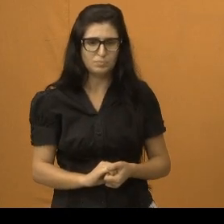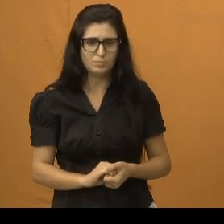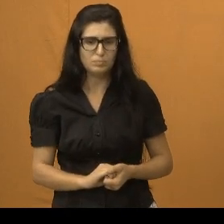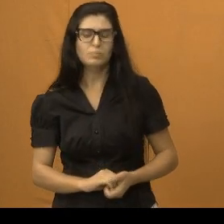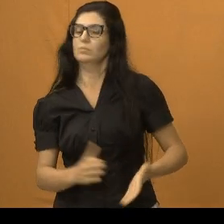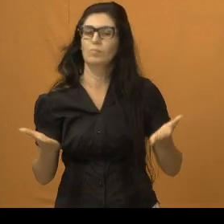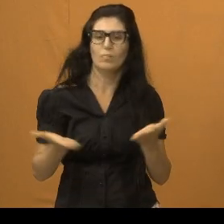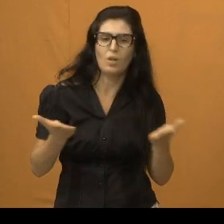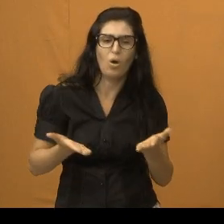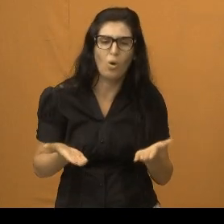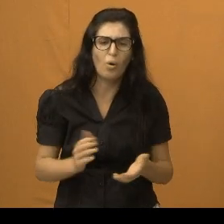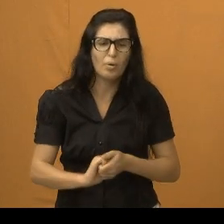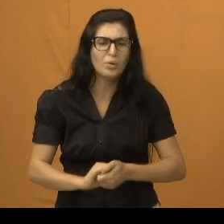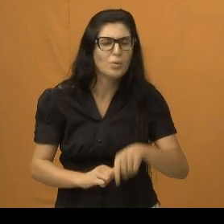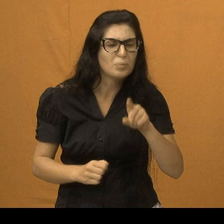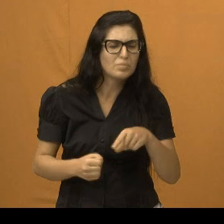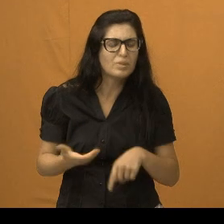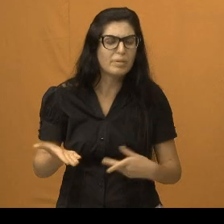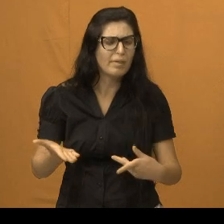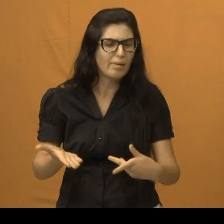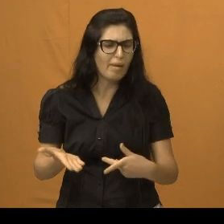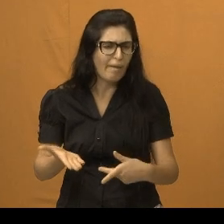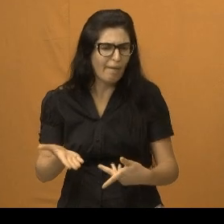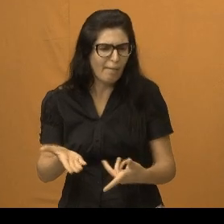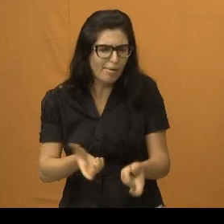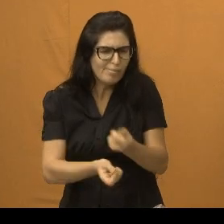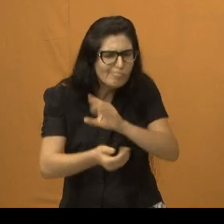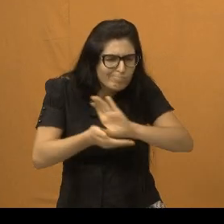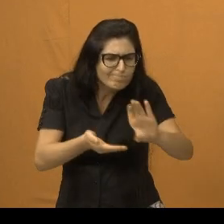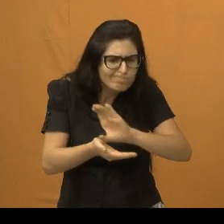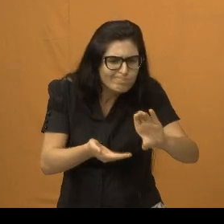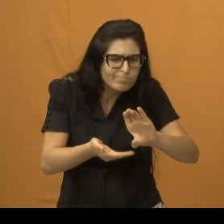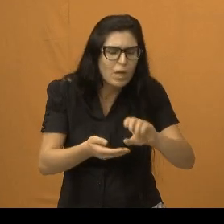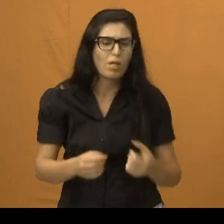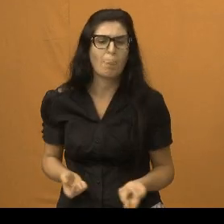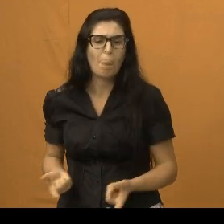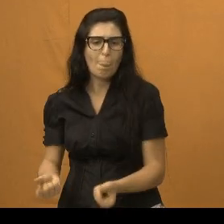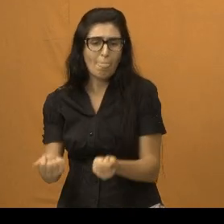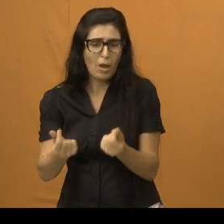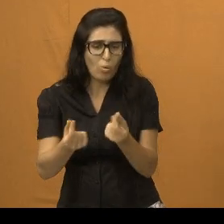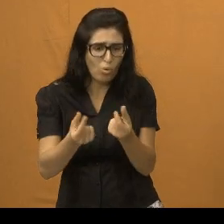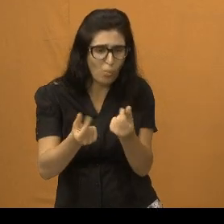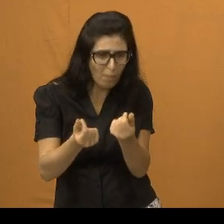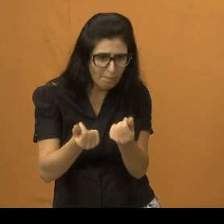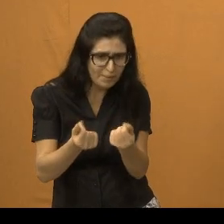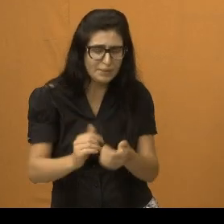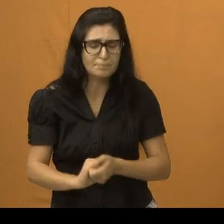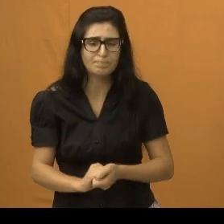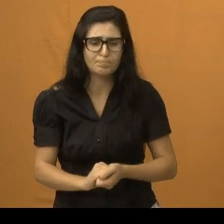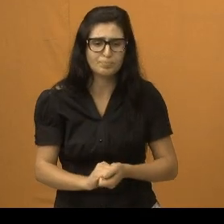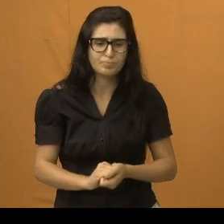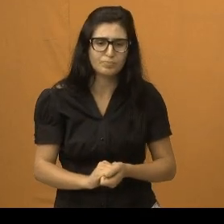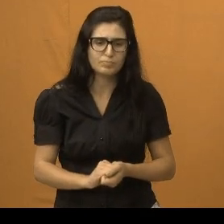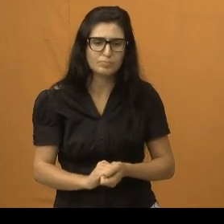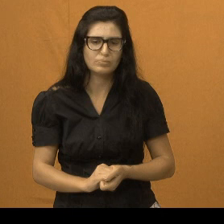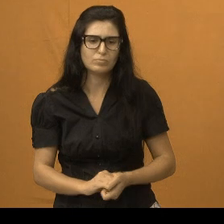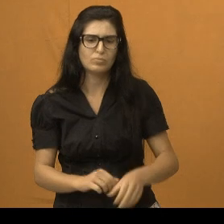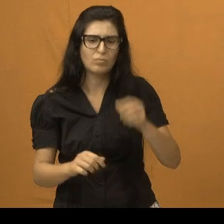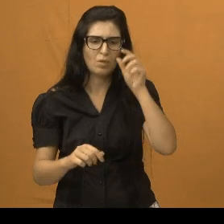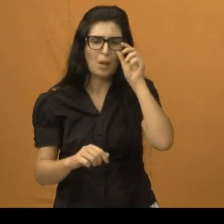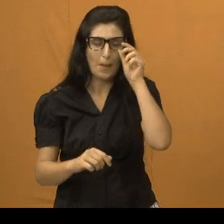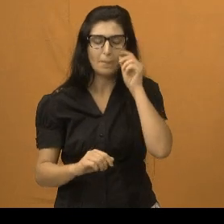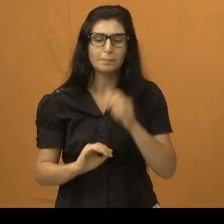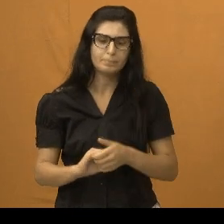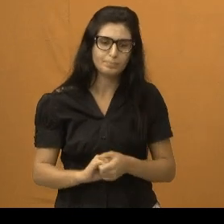Agora vamos falar sobre a receita na categoria econômica. Aqui nada mais é do que um consolidado daquilo que